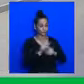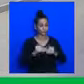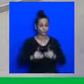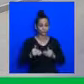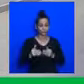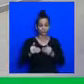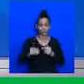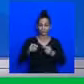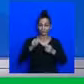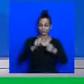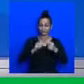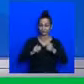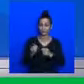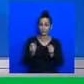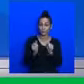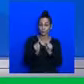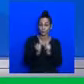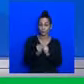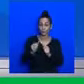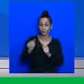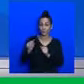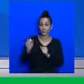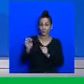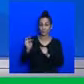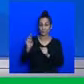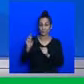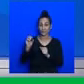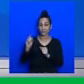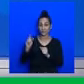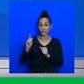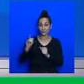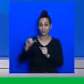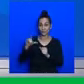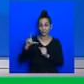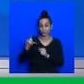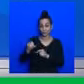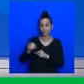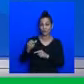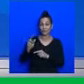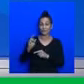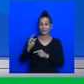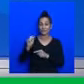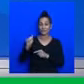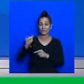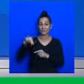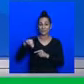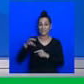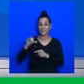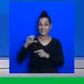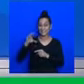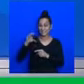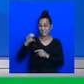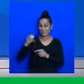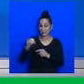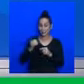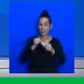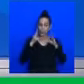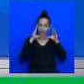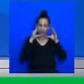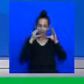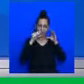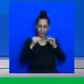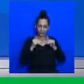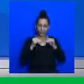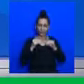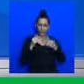auditores do Ministério da Economia. Aqui comigo, o Astrogildo Silva Queiroz e o Francisco Wagner Oliveira Silva. Muito boa noite. Boa